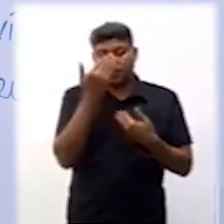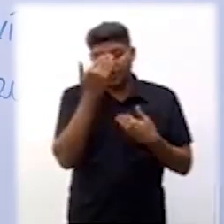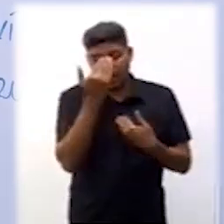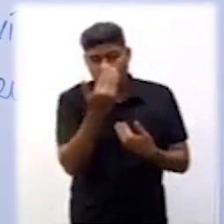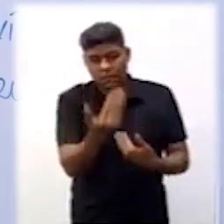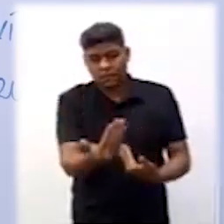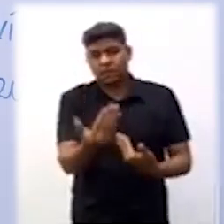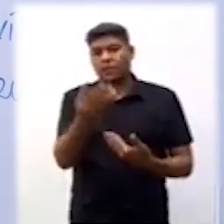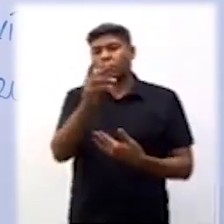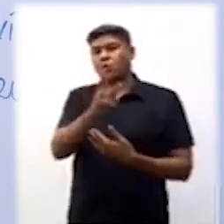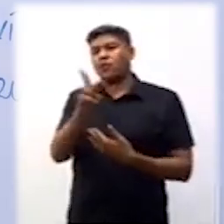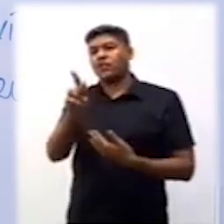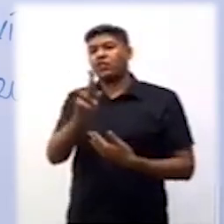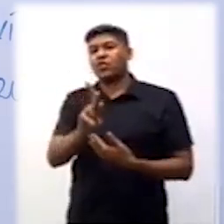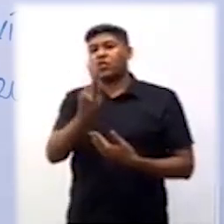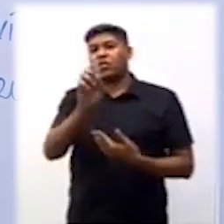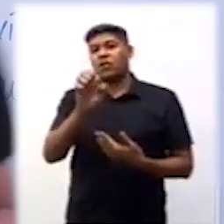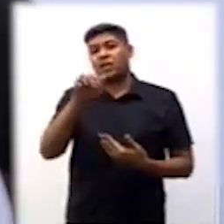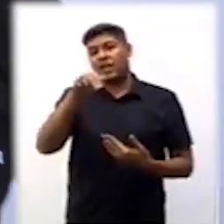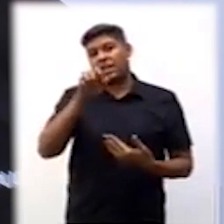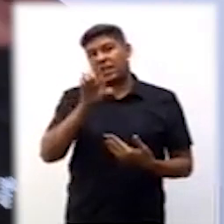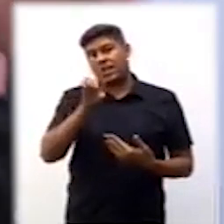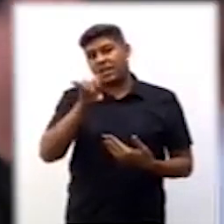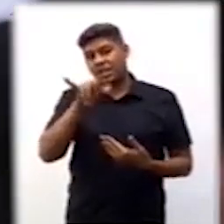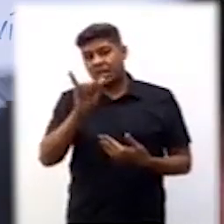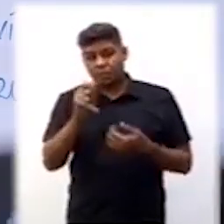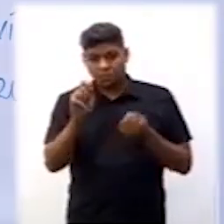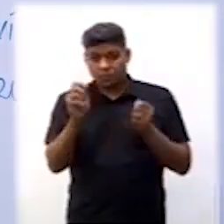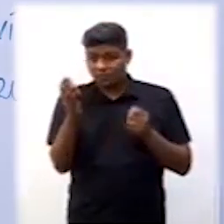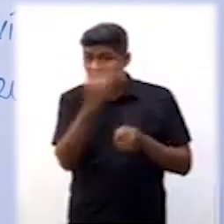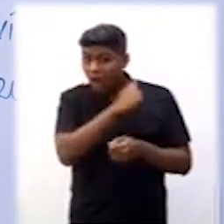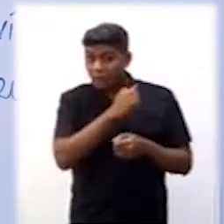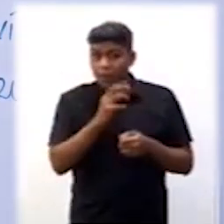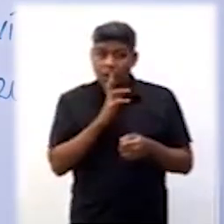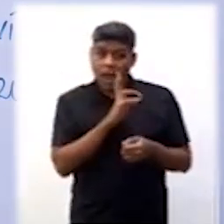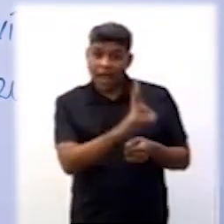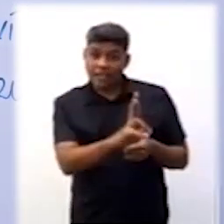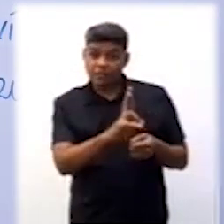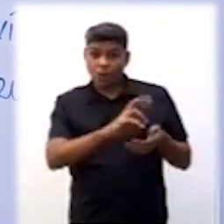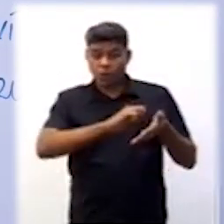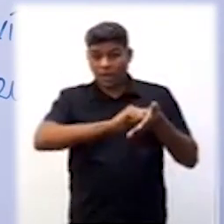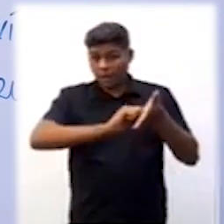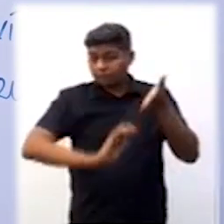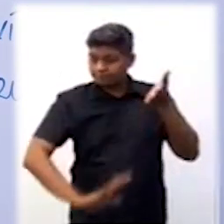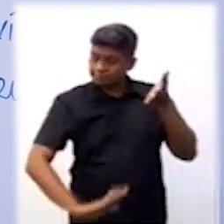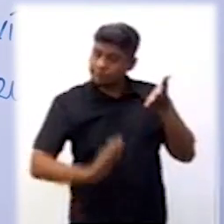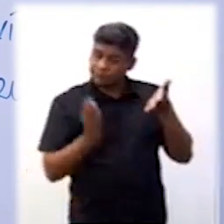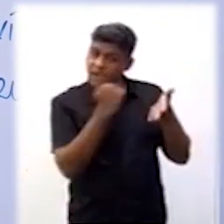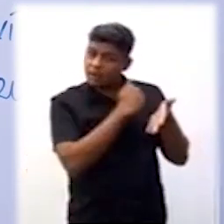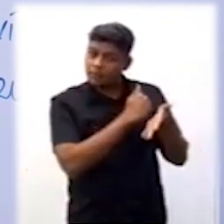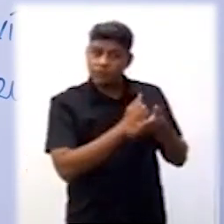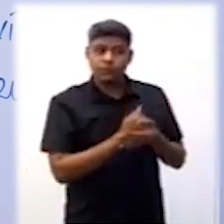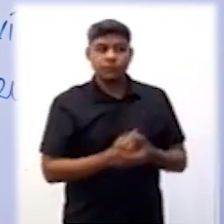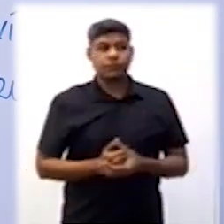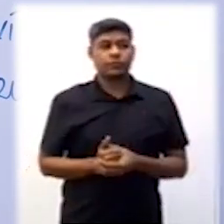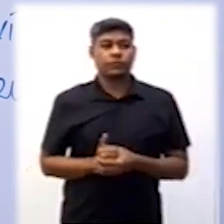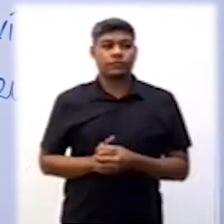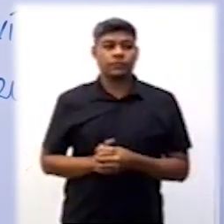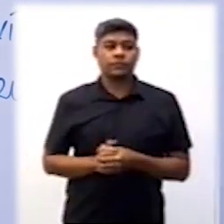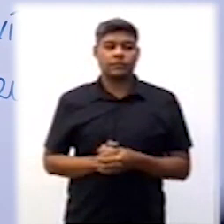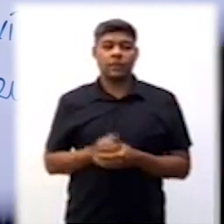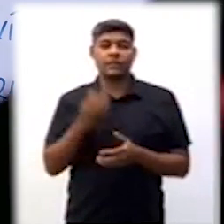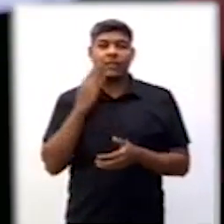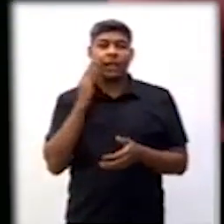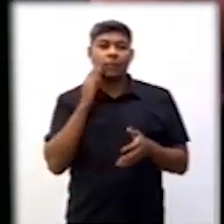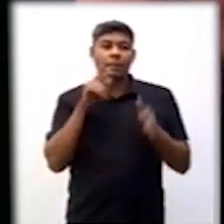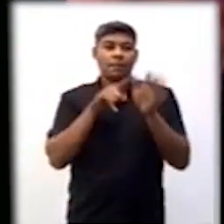aqui com o professor Kennedy Ramos e agradece. Bora resolver exercício? Então vou resolver exercício aqui com vocês, vou colocar aqui uma